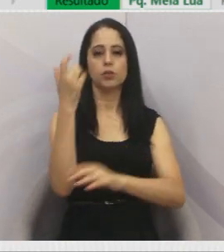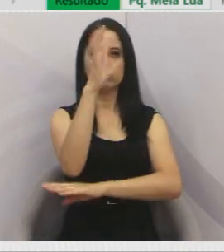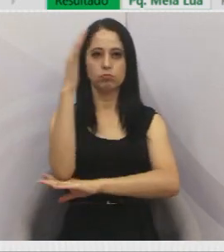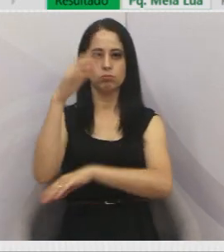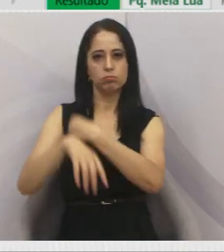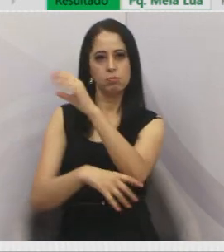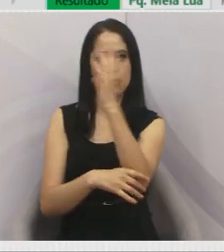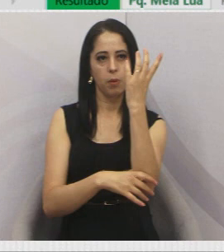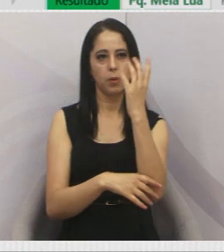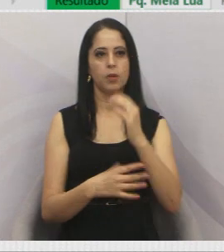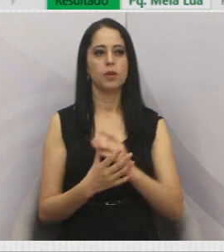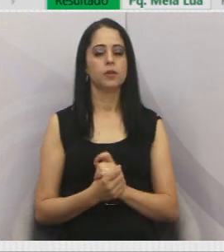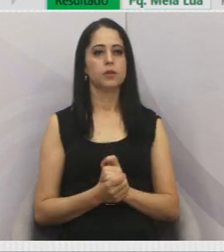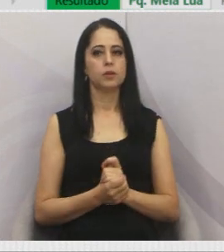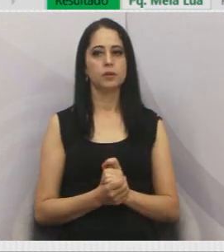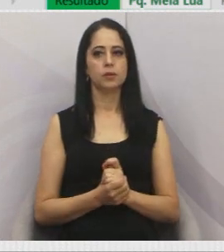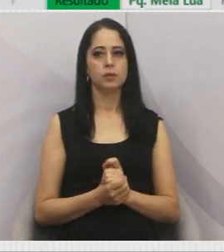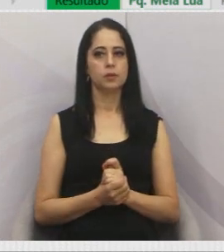Próximo voto.